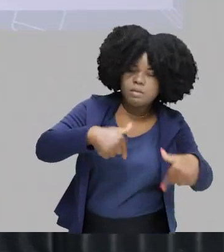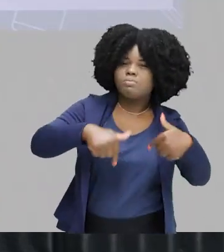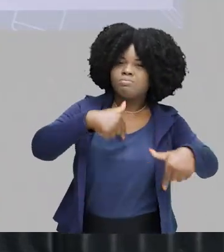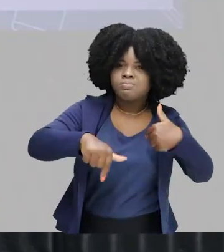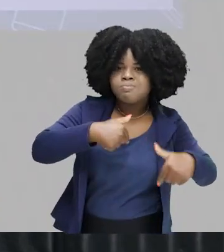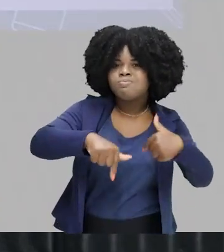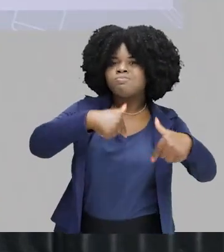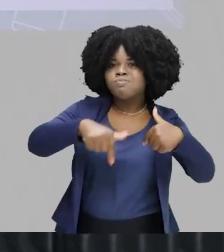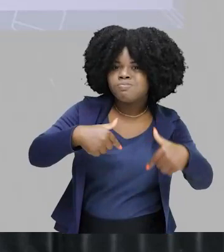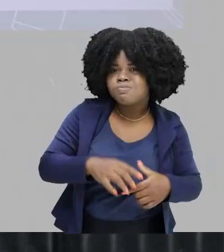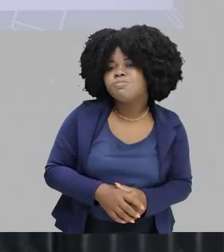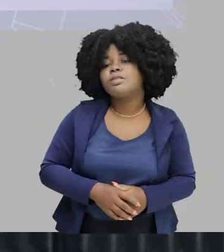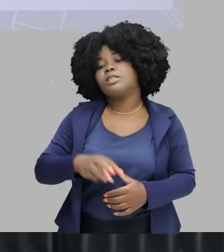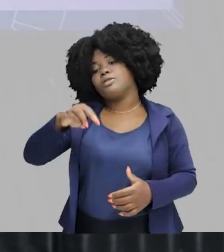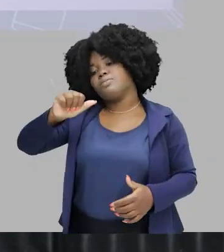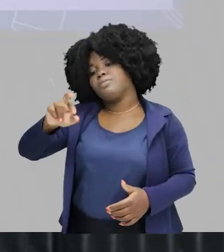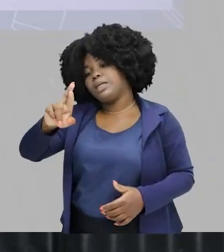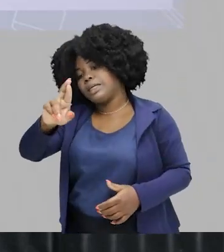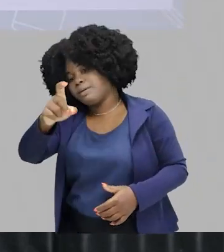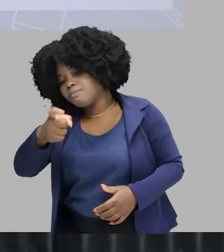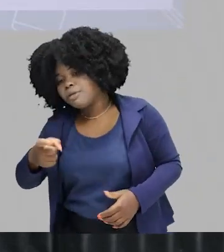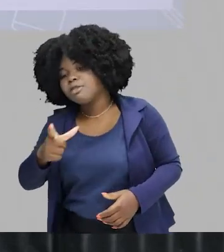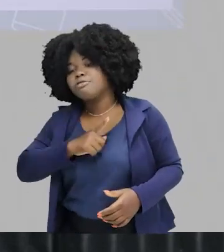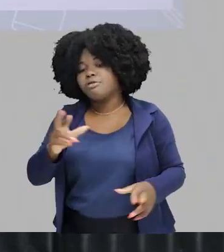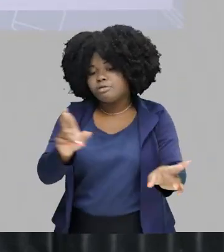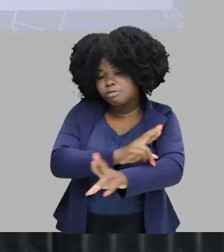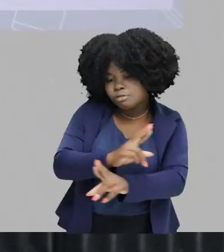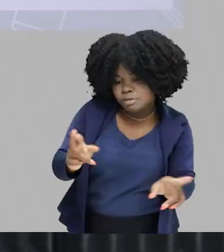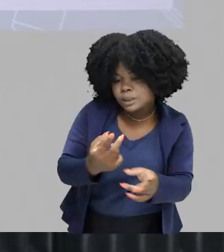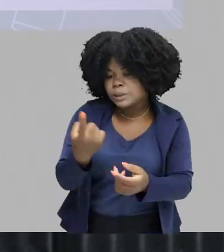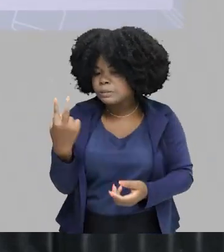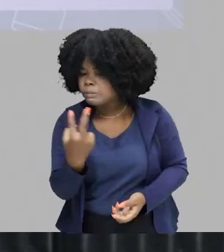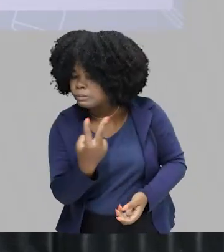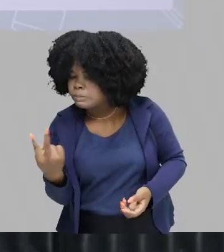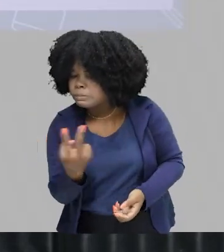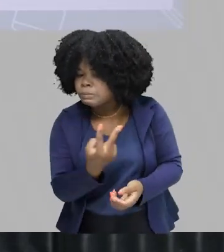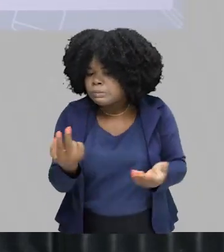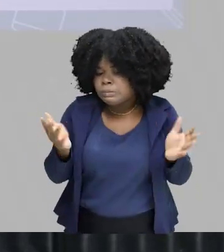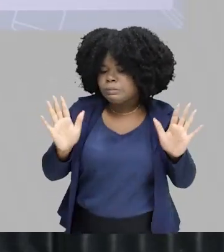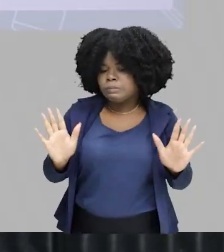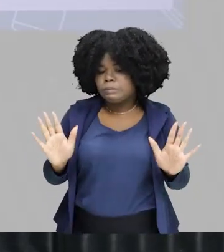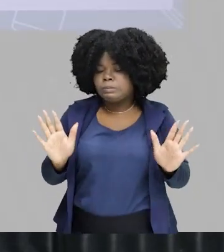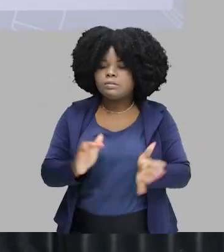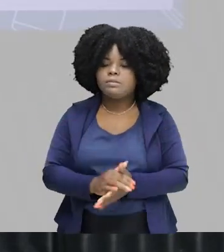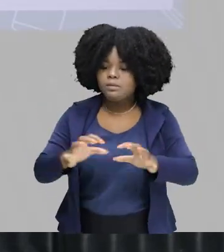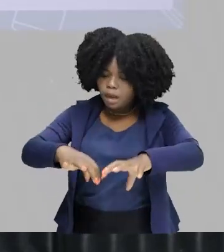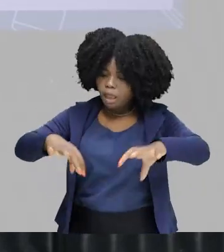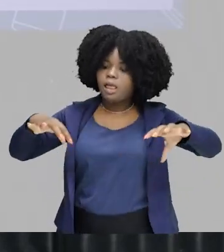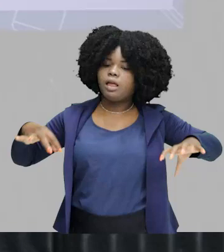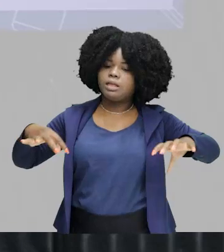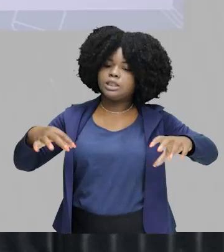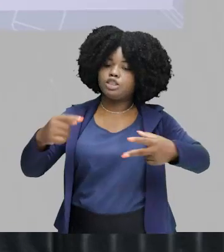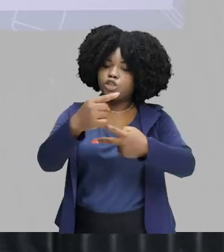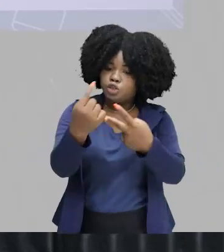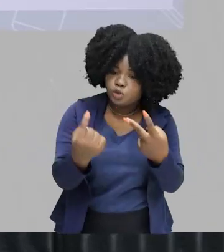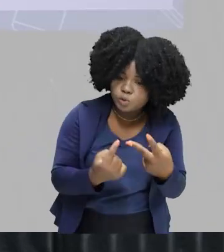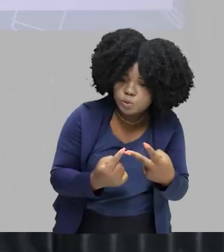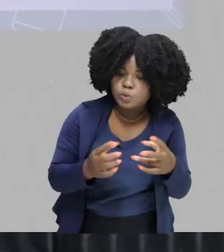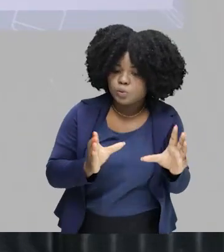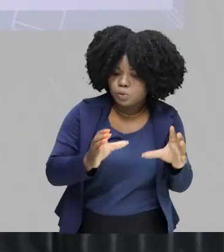Certo? Então, para Marx existe essa relação de dualidade, esse binarismo social. Duas